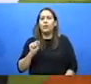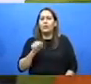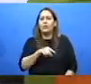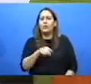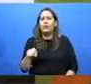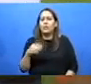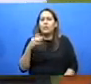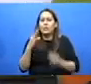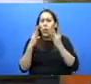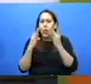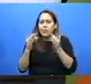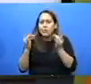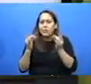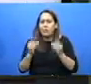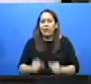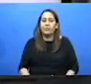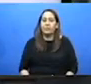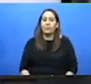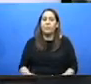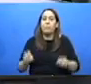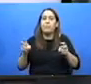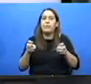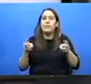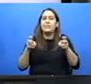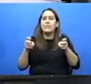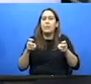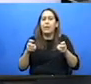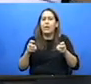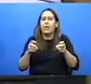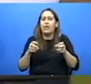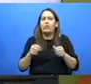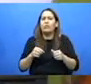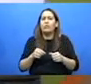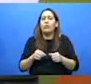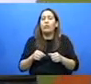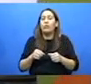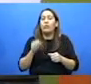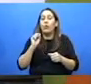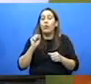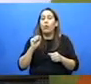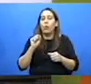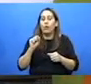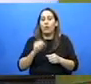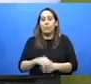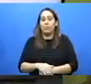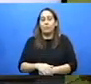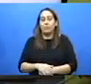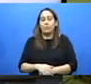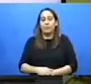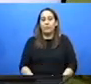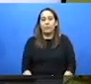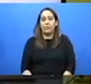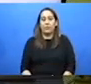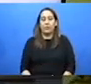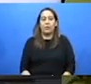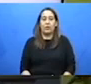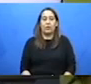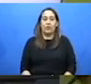observou? Então, analisando, olhando, o que vocês observaram nesse